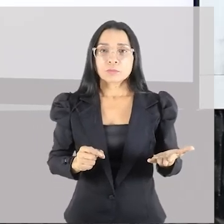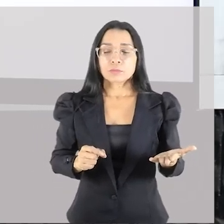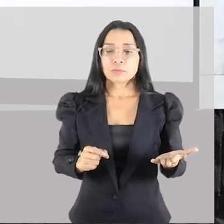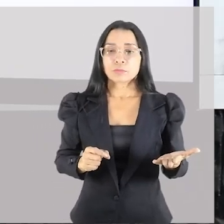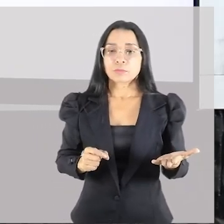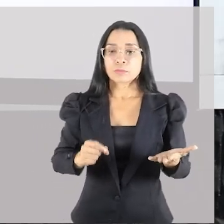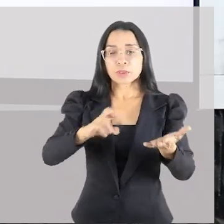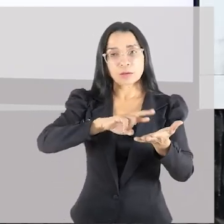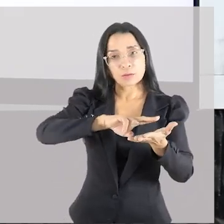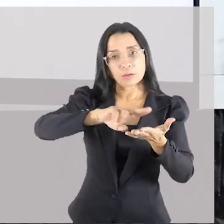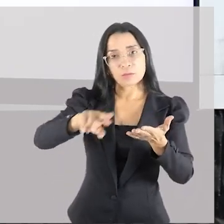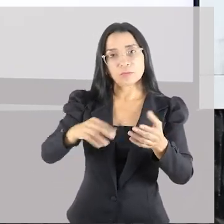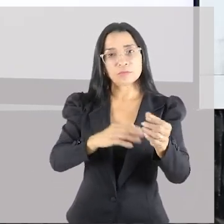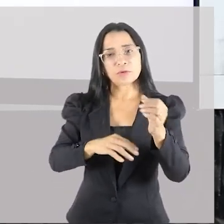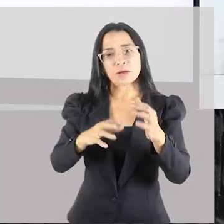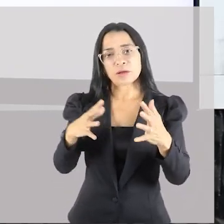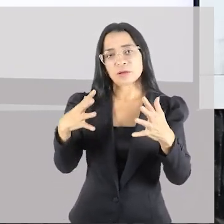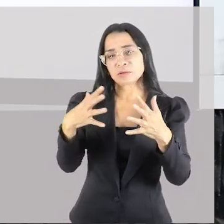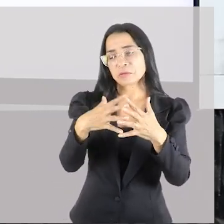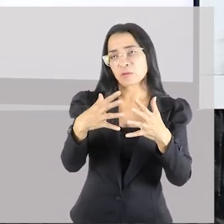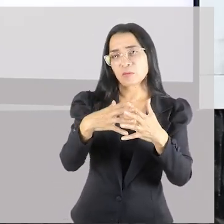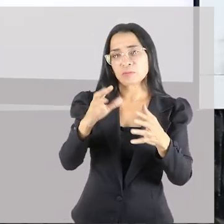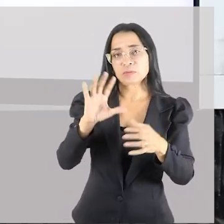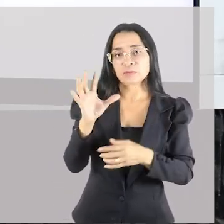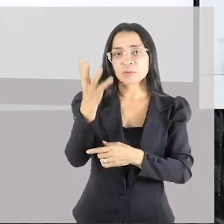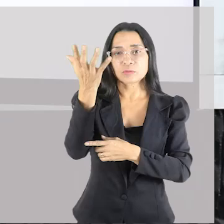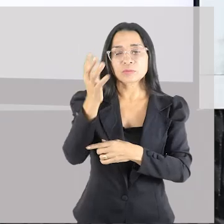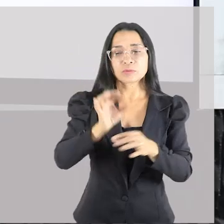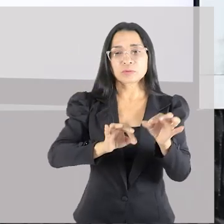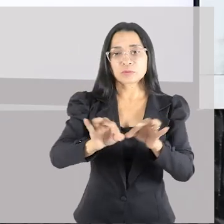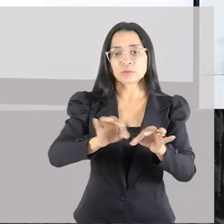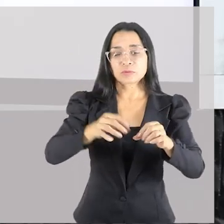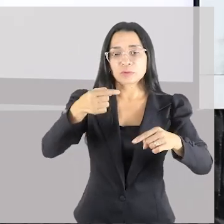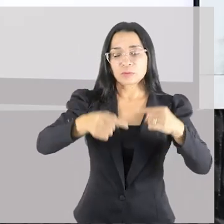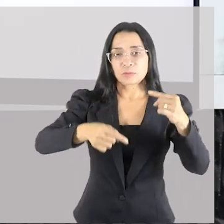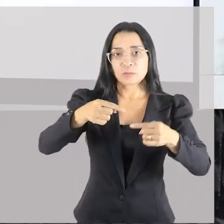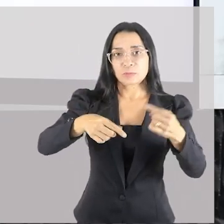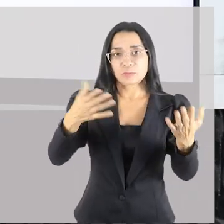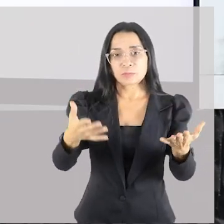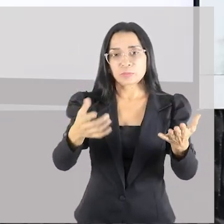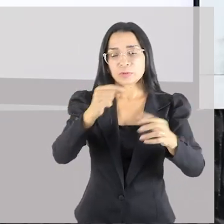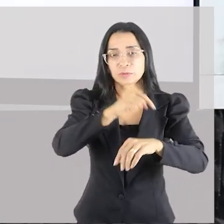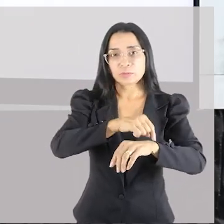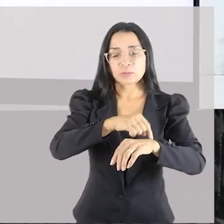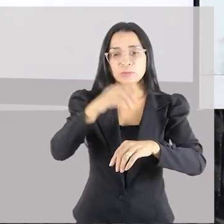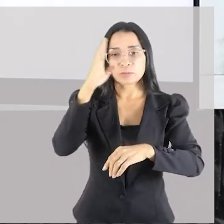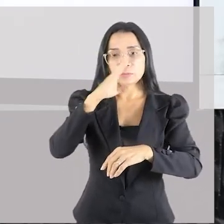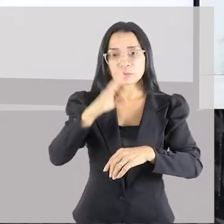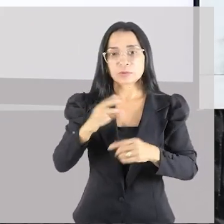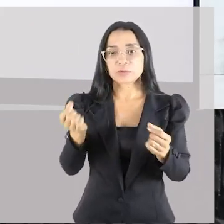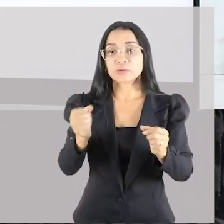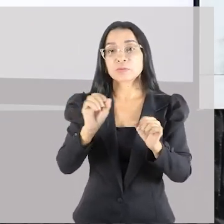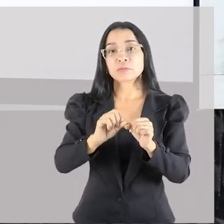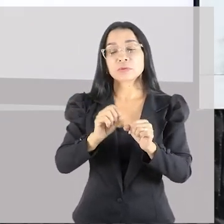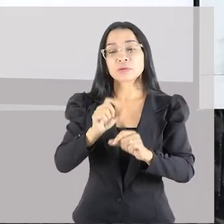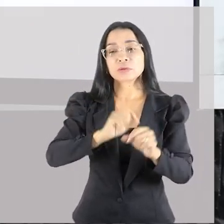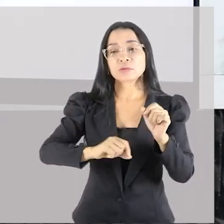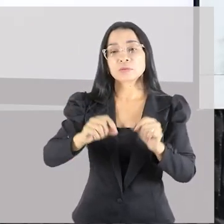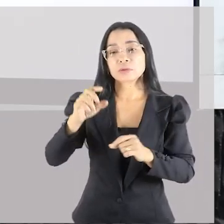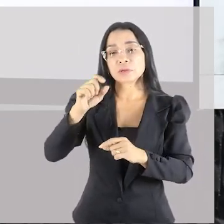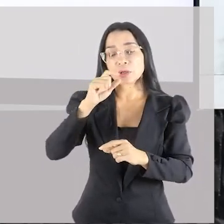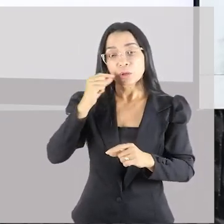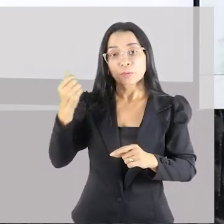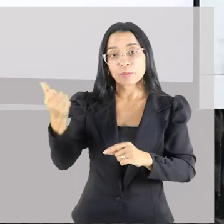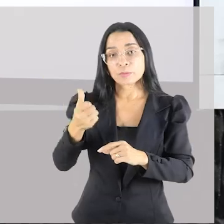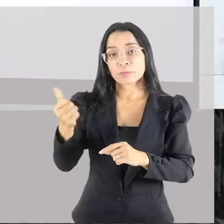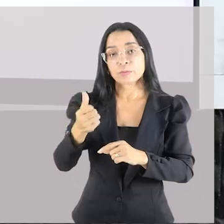que várias, né, perturbações que vão acontecer dentro da ordem, né, política nesse momento no Brasil, fizeram com que Dom Pedro, então, abdicasse